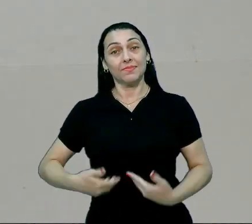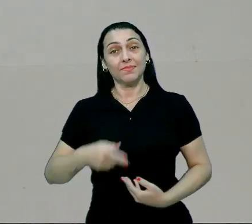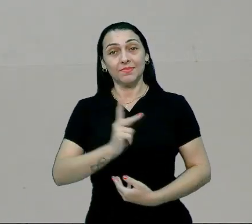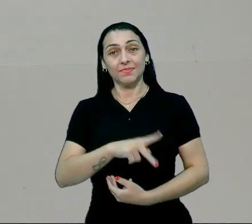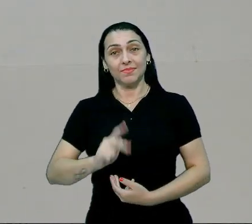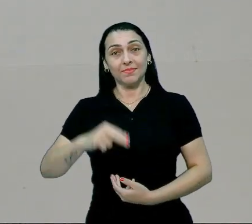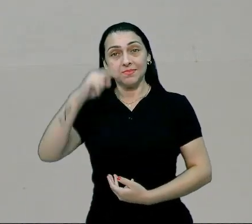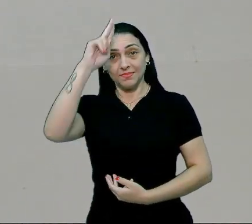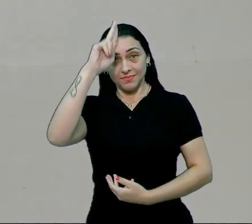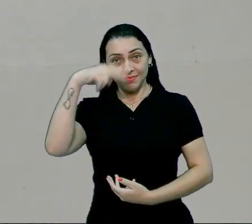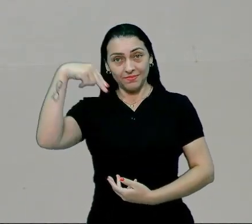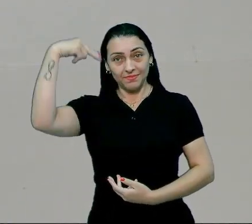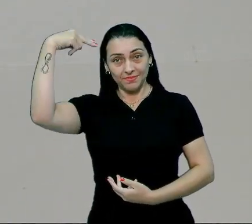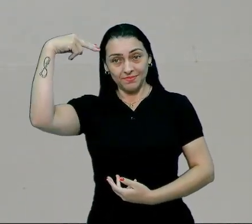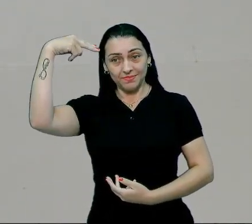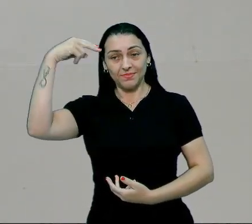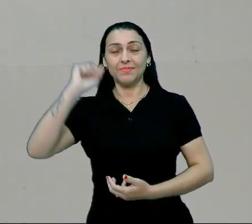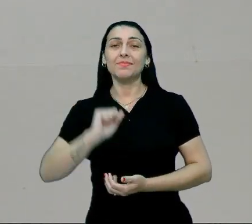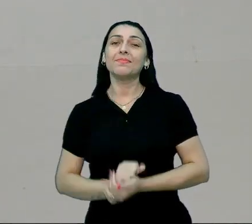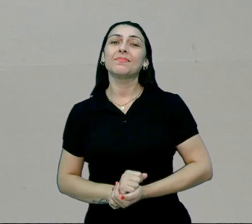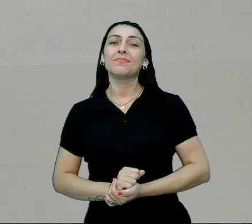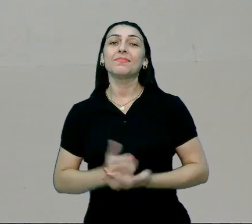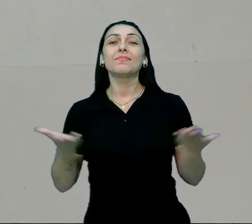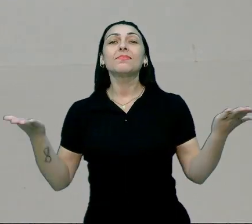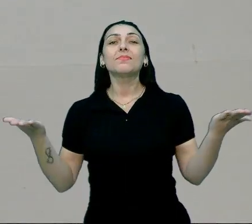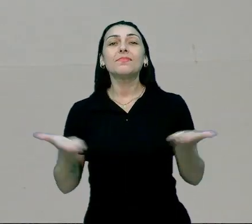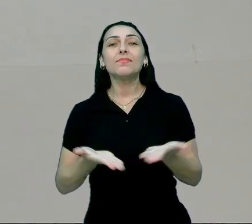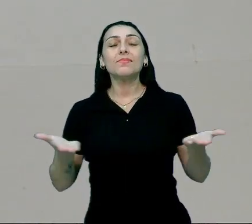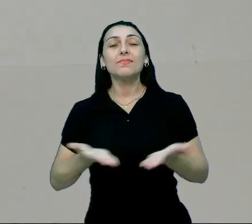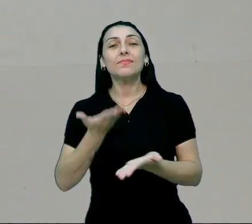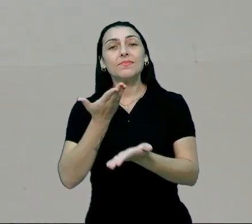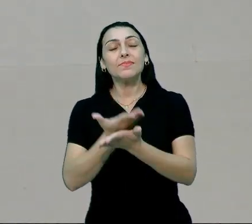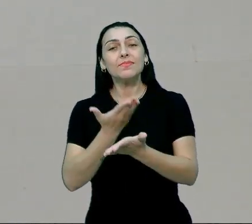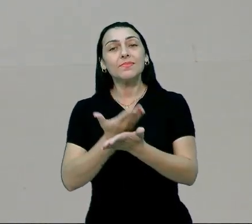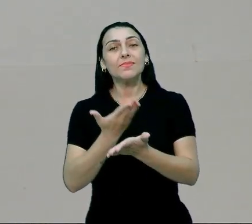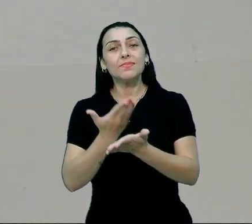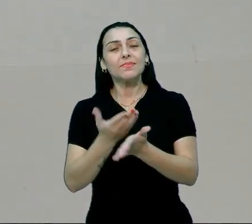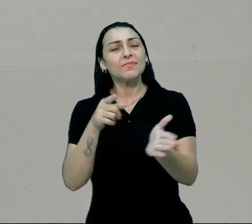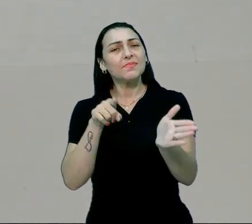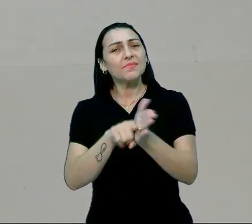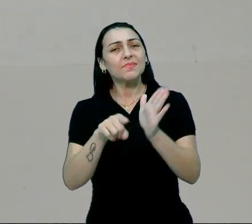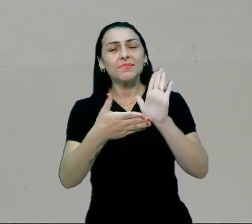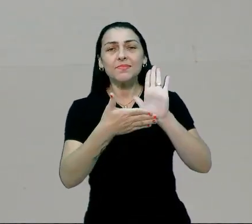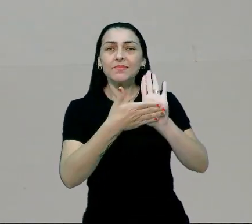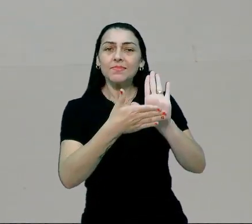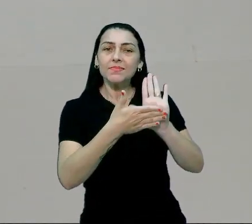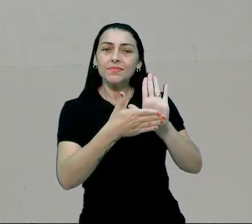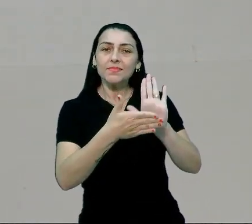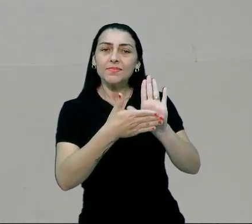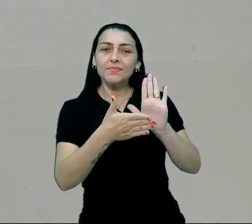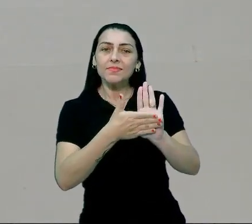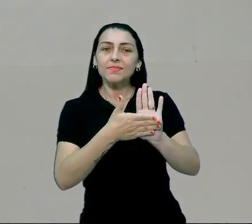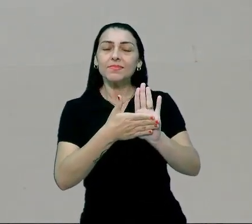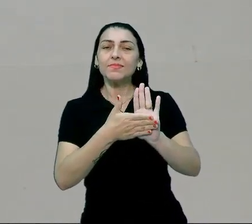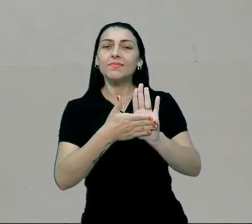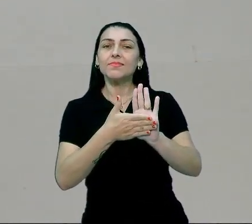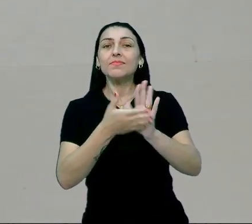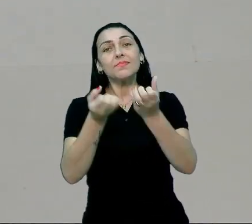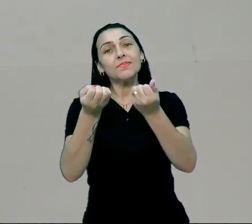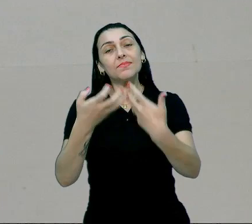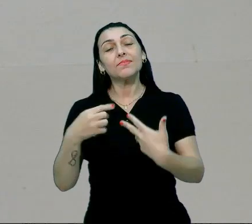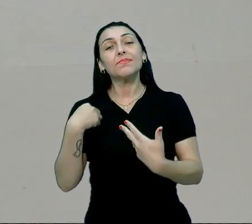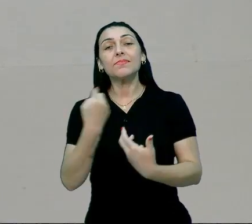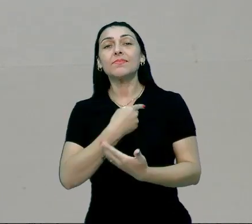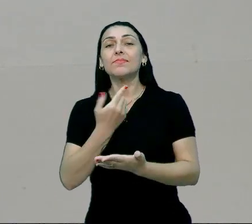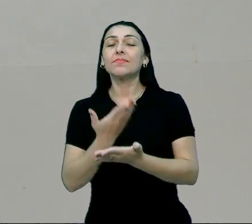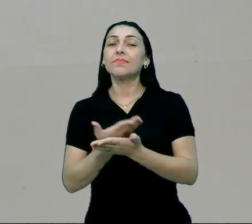sou a professora Naraline Menezes e hoje nós iremos estudar questões propostas, questões comentadas. E na